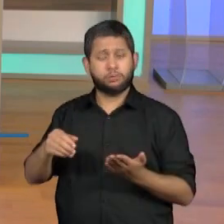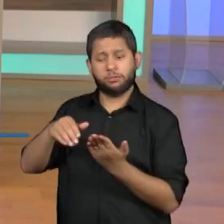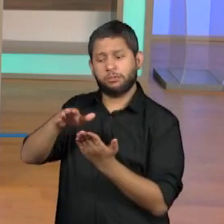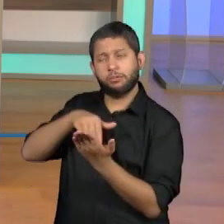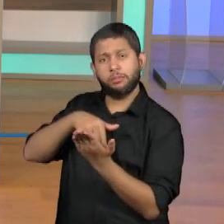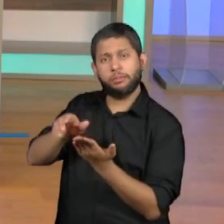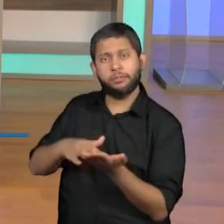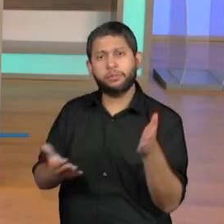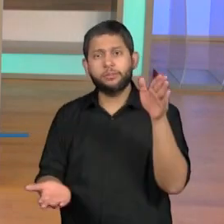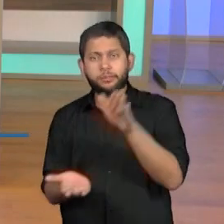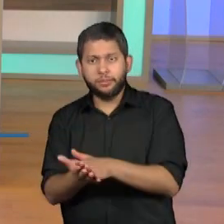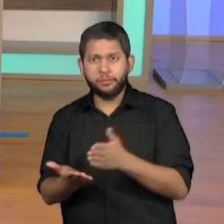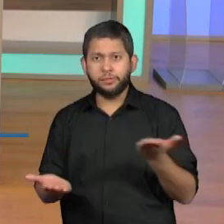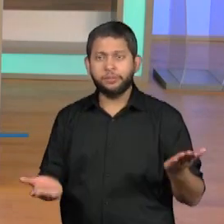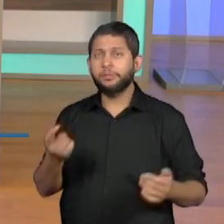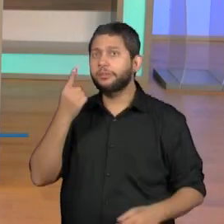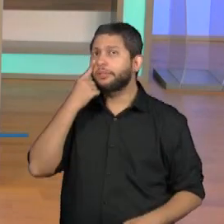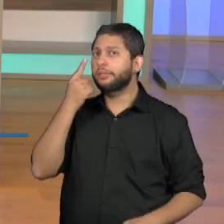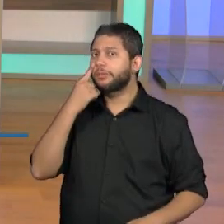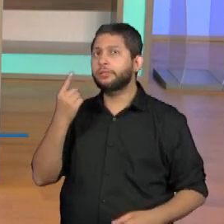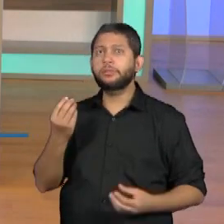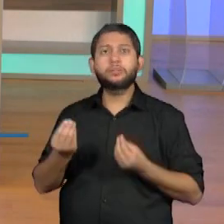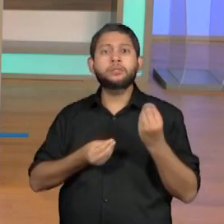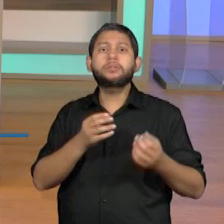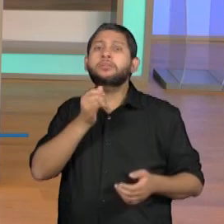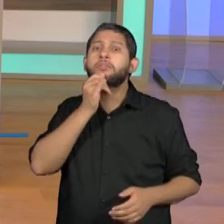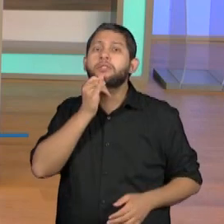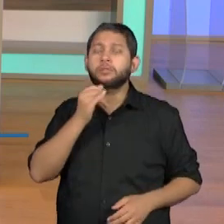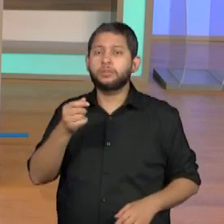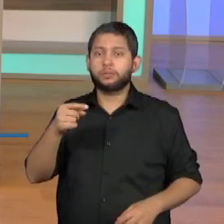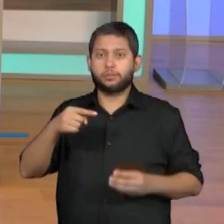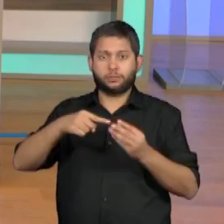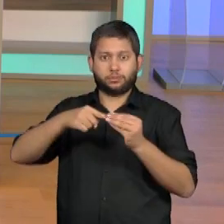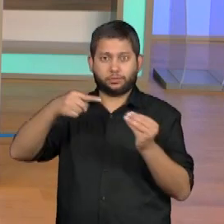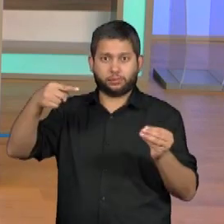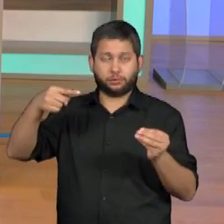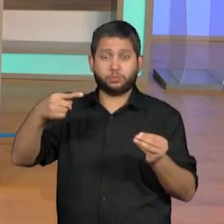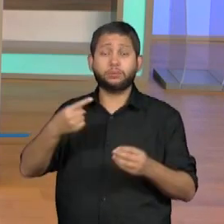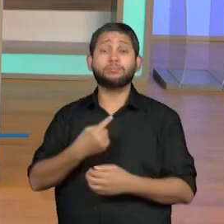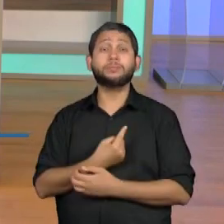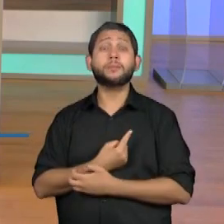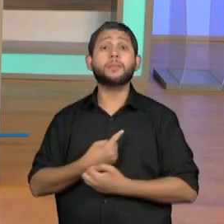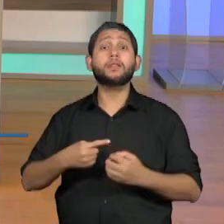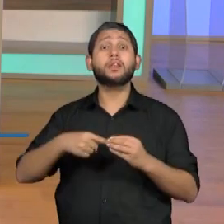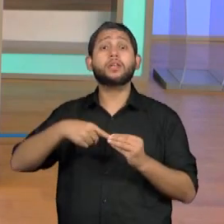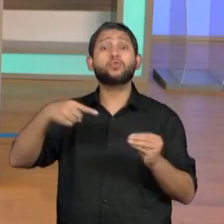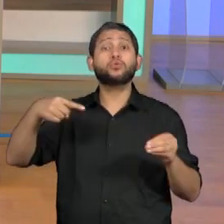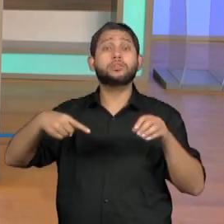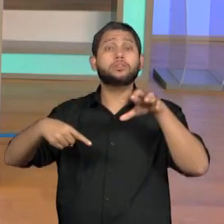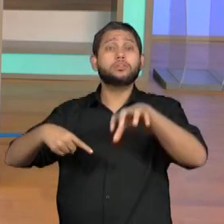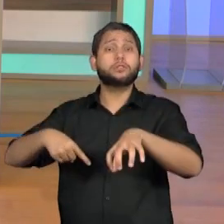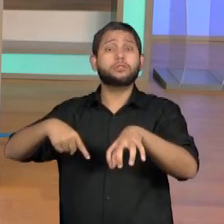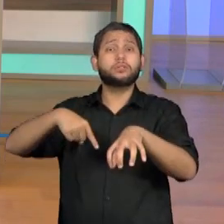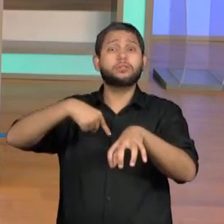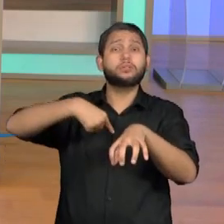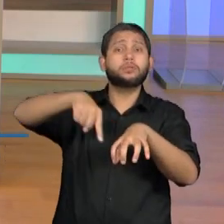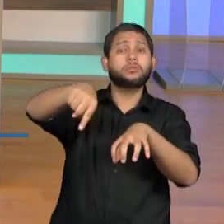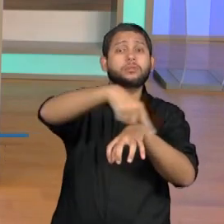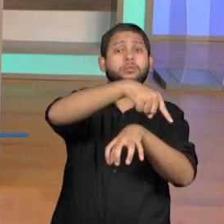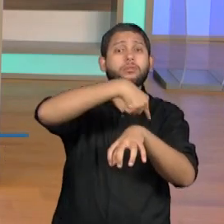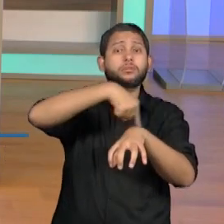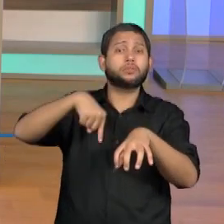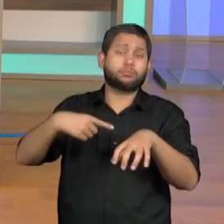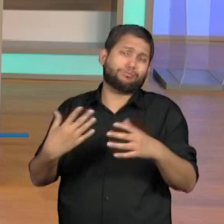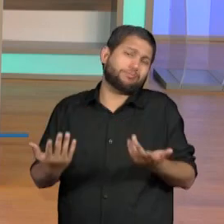E agora eu vou mostrar para vocês como que a gente pode fazer com canetinha. Porque às vezes a gente não tem, né, o guache